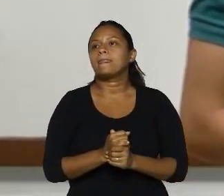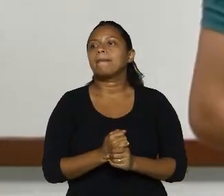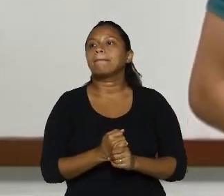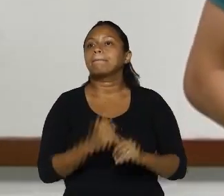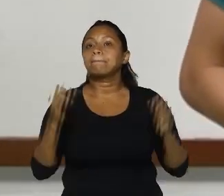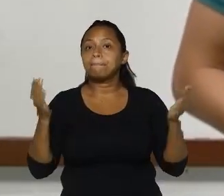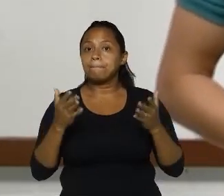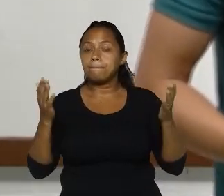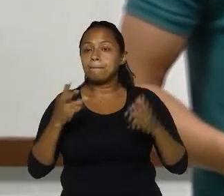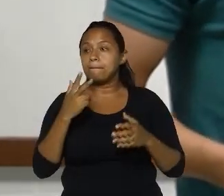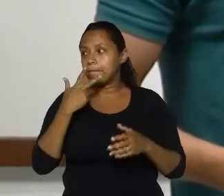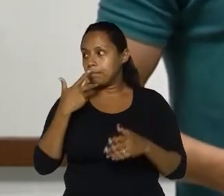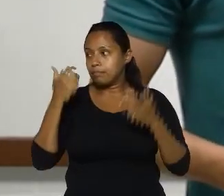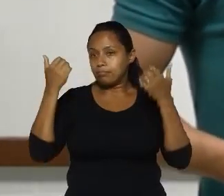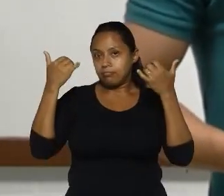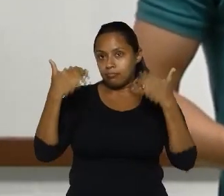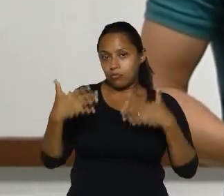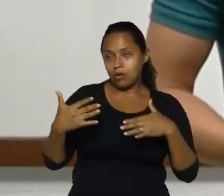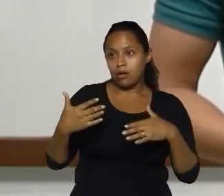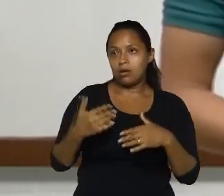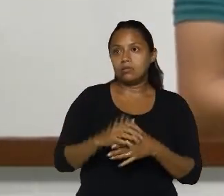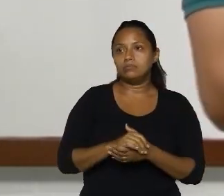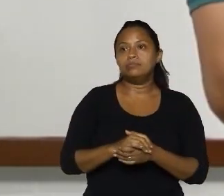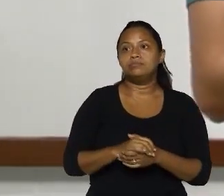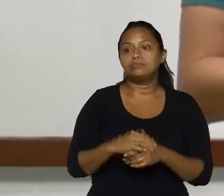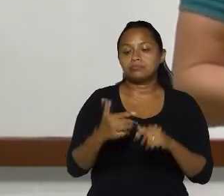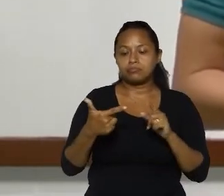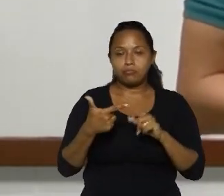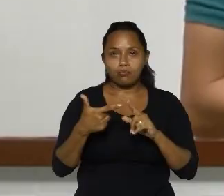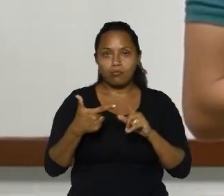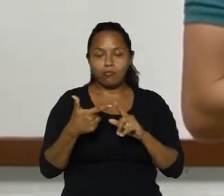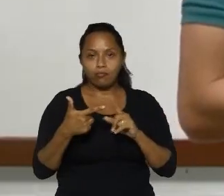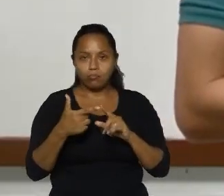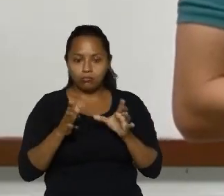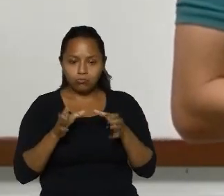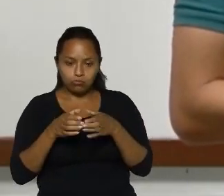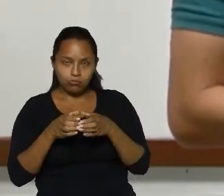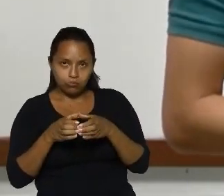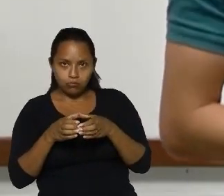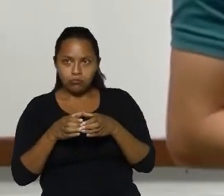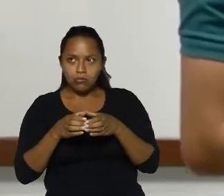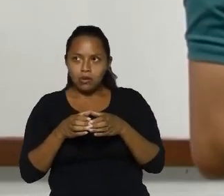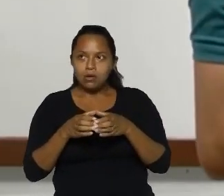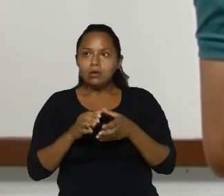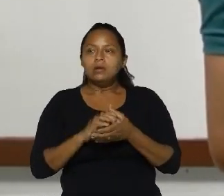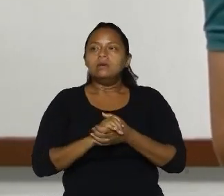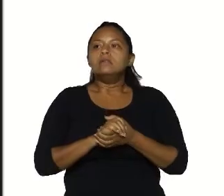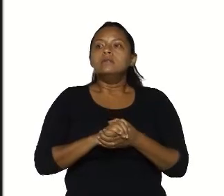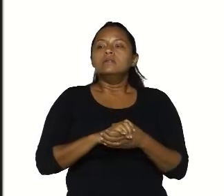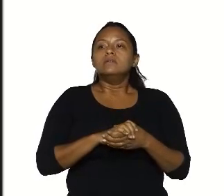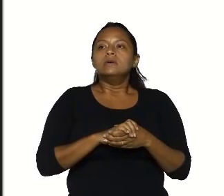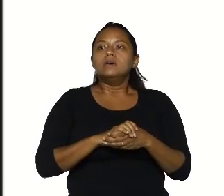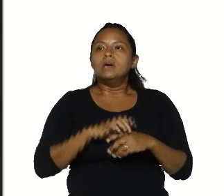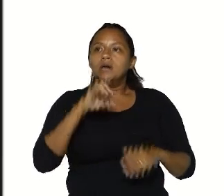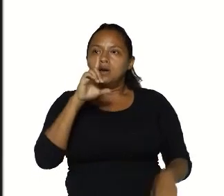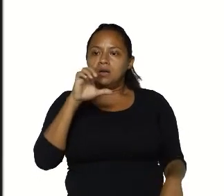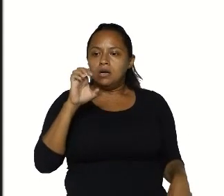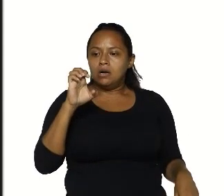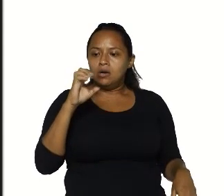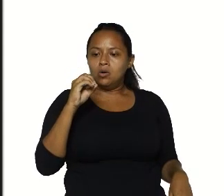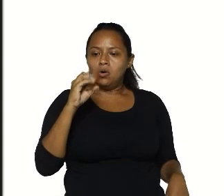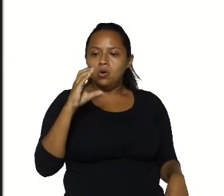Agora nós vamos falar sobre o segundo componente dentre os elementos figurados. Nós vamos falar sobre os